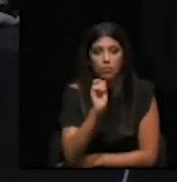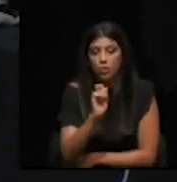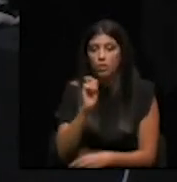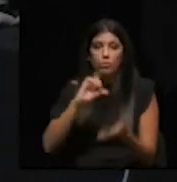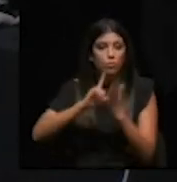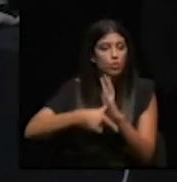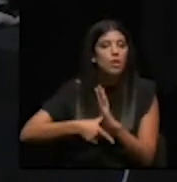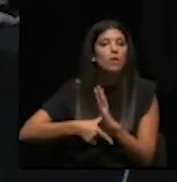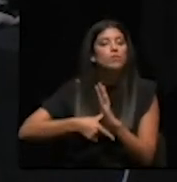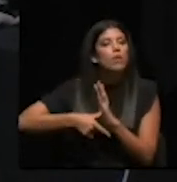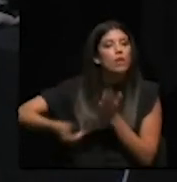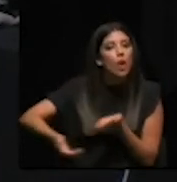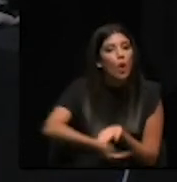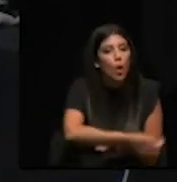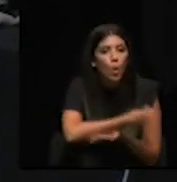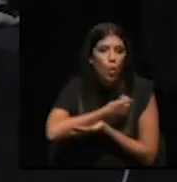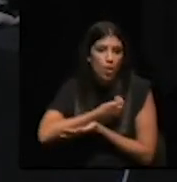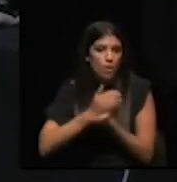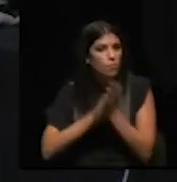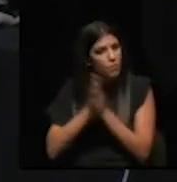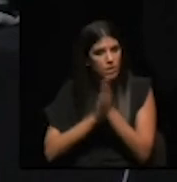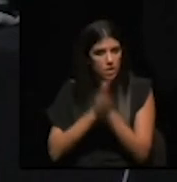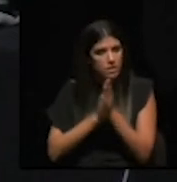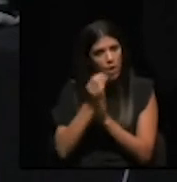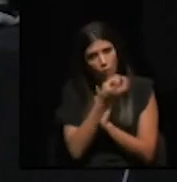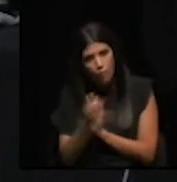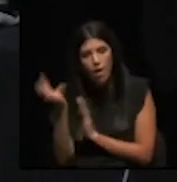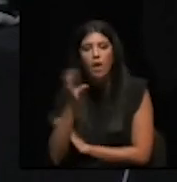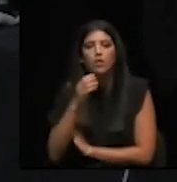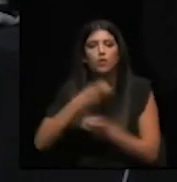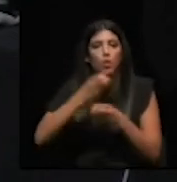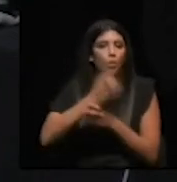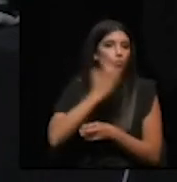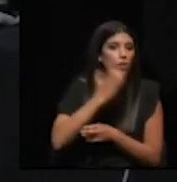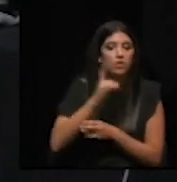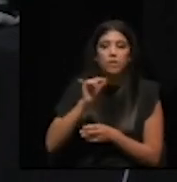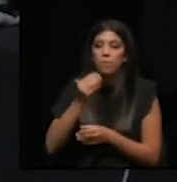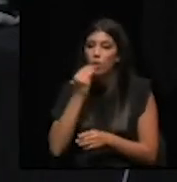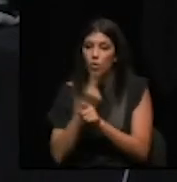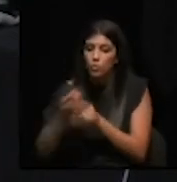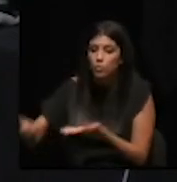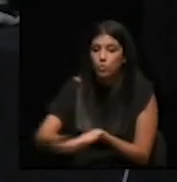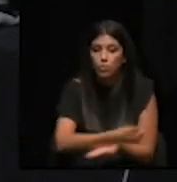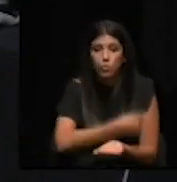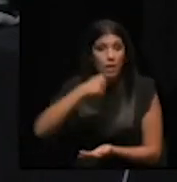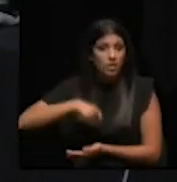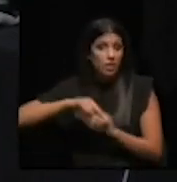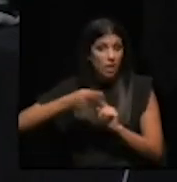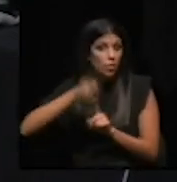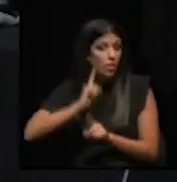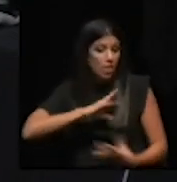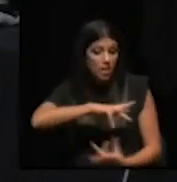os projetos de recolha e reutilização de copos de plástico e de recolha de resíduos alimentares, neste ano em que o Dia da Terra